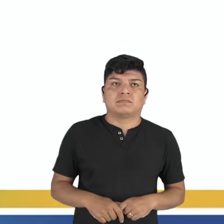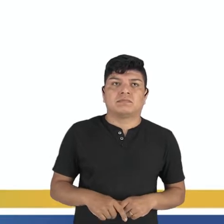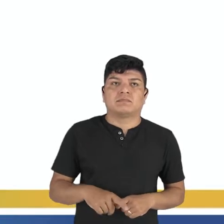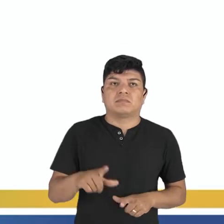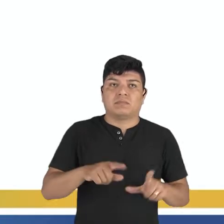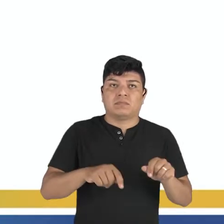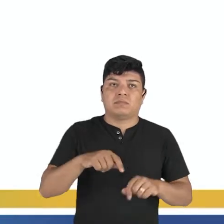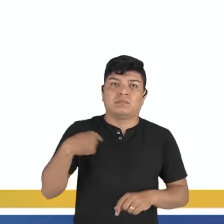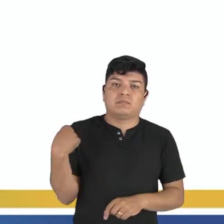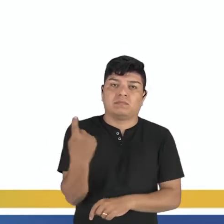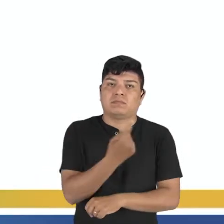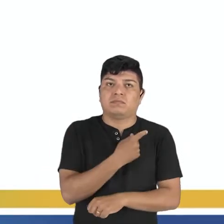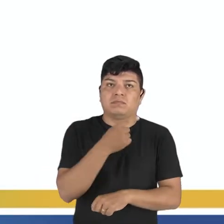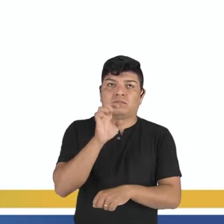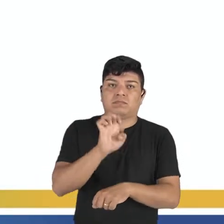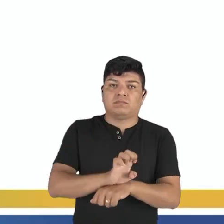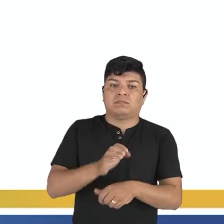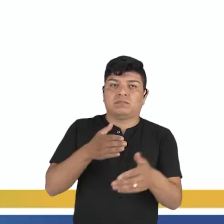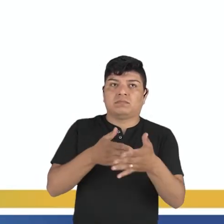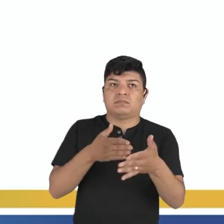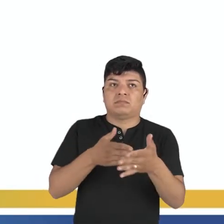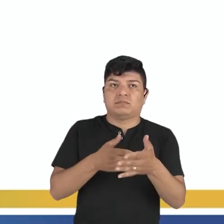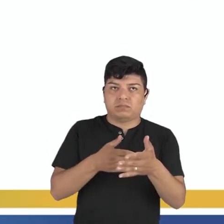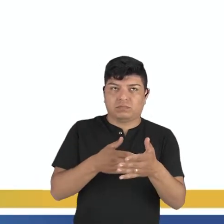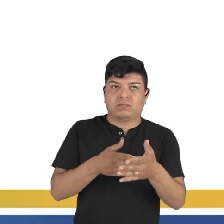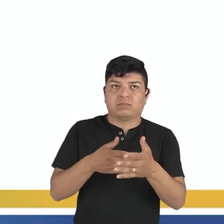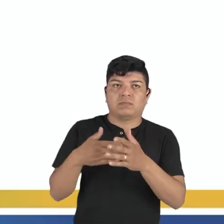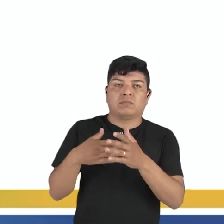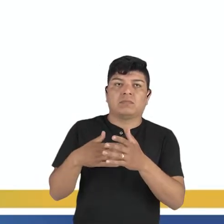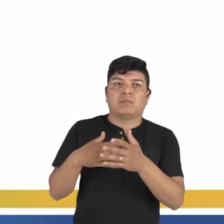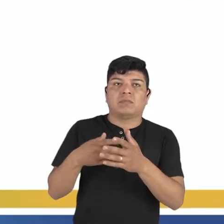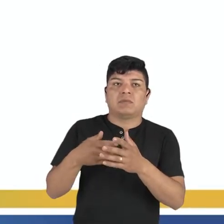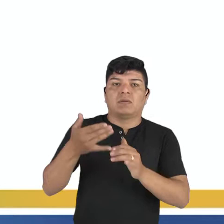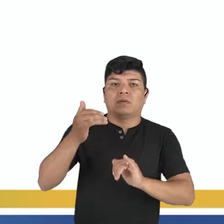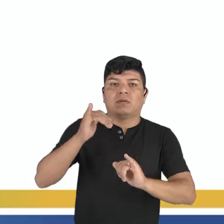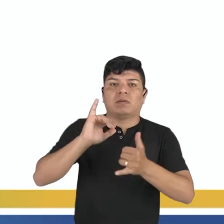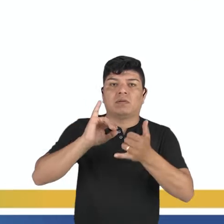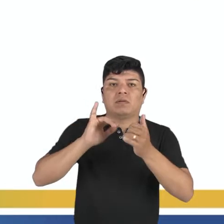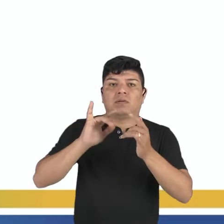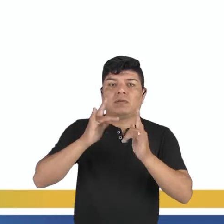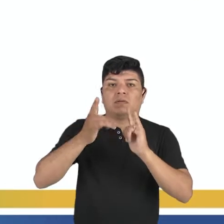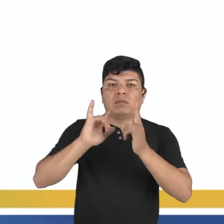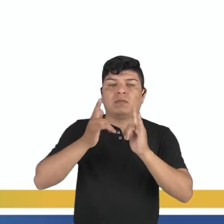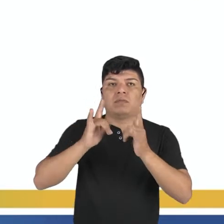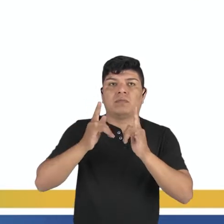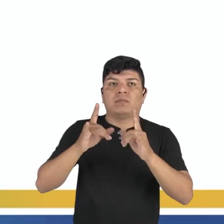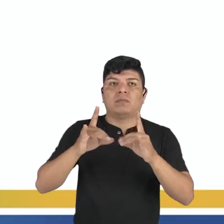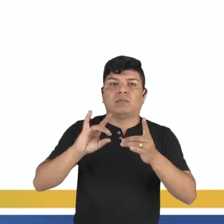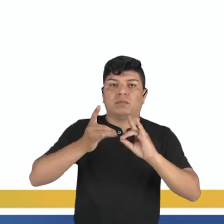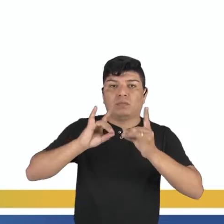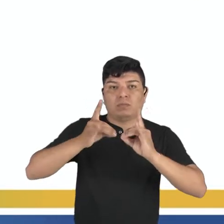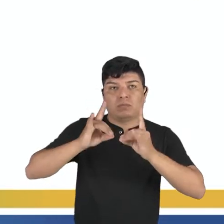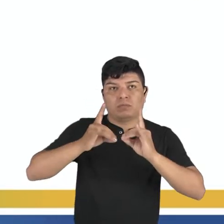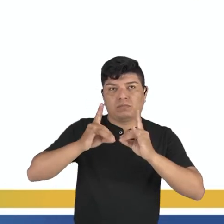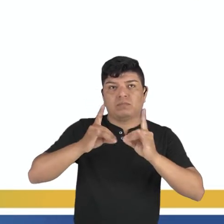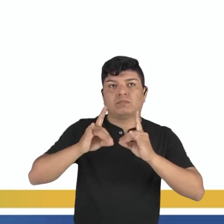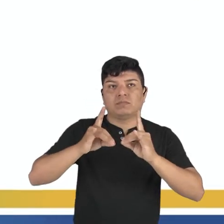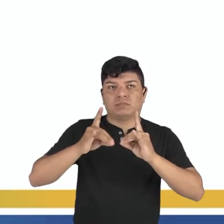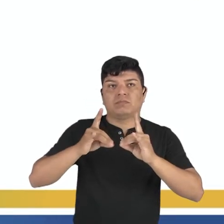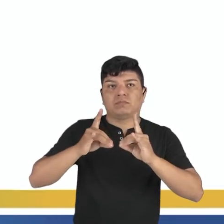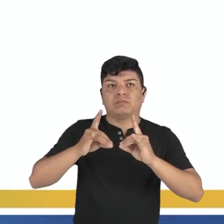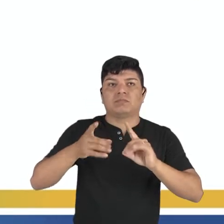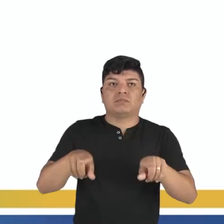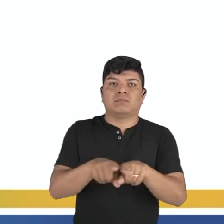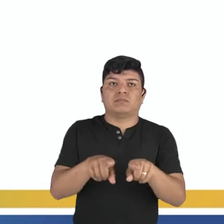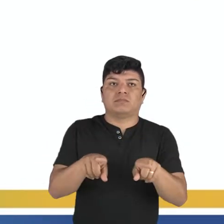Acre, nosso estado, hace fronteira com 2, Bolívia e Peru, né? Então isso que eu falava de relevante, a questão mesmo da distância, né?